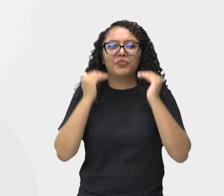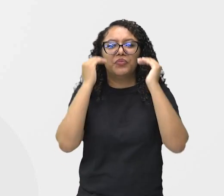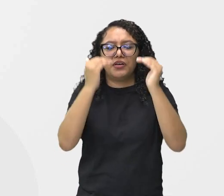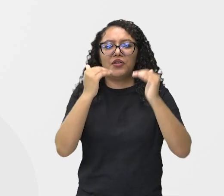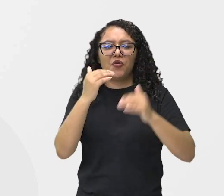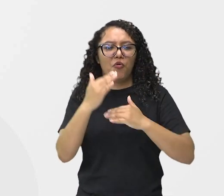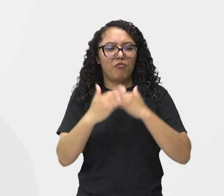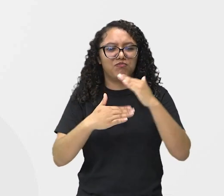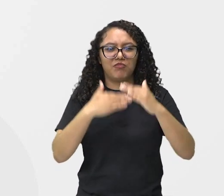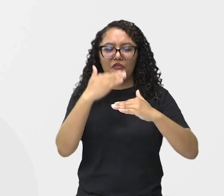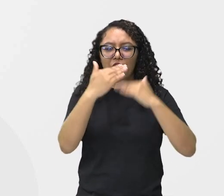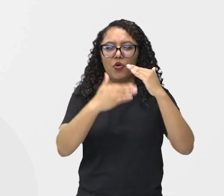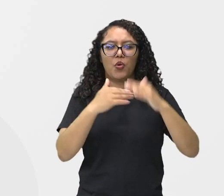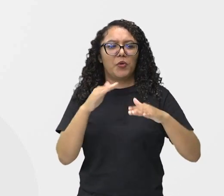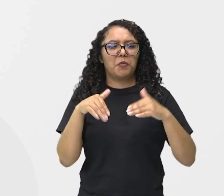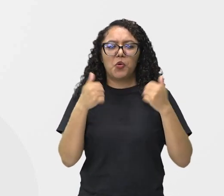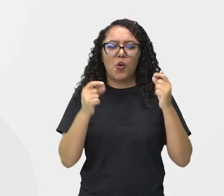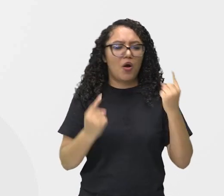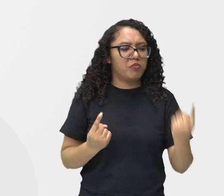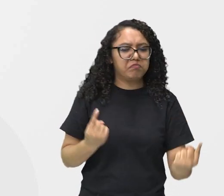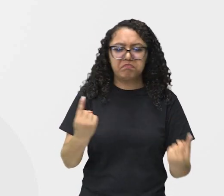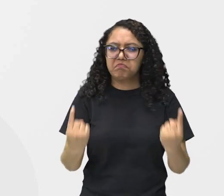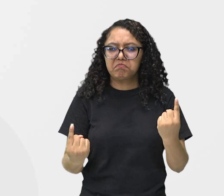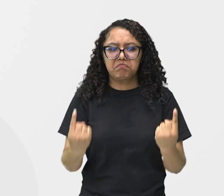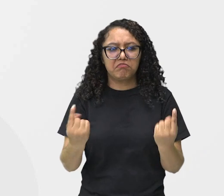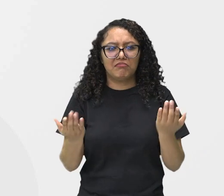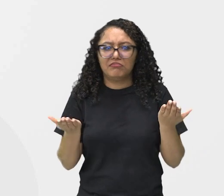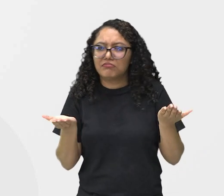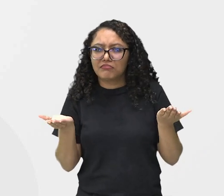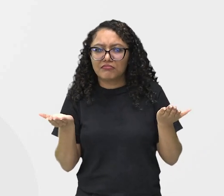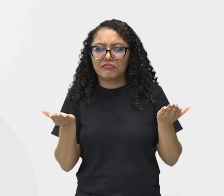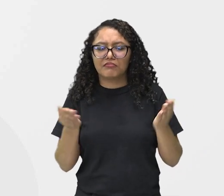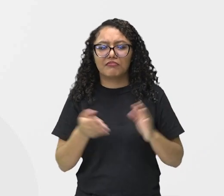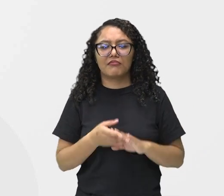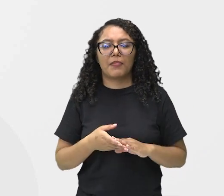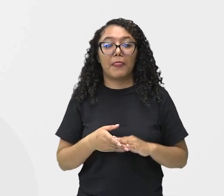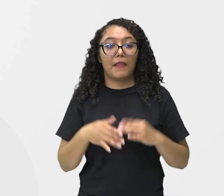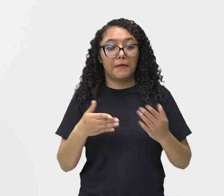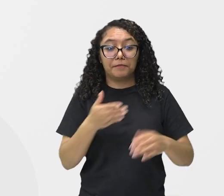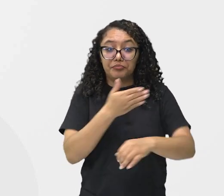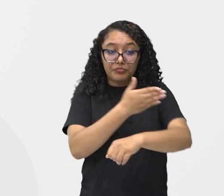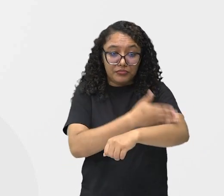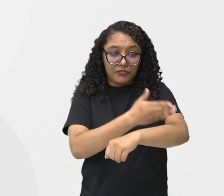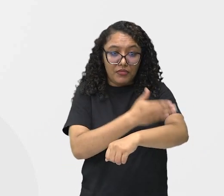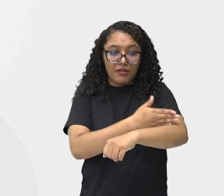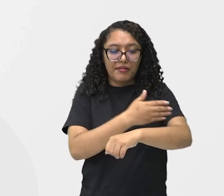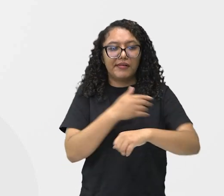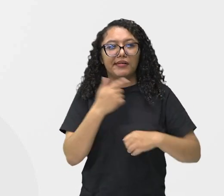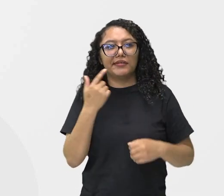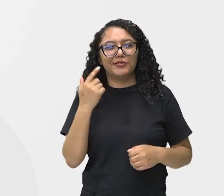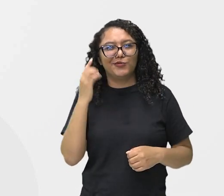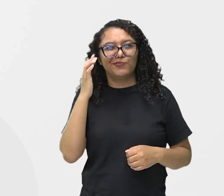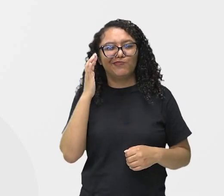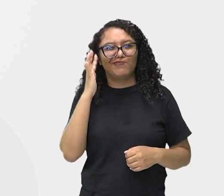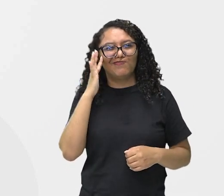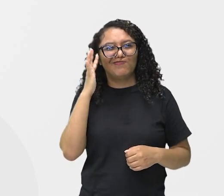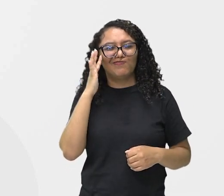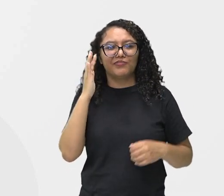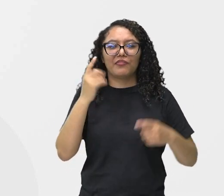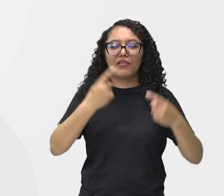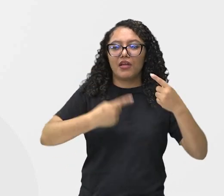ser humano a evoluir? E aí, na Idade Média, esses filósofos começaram